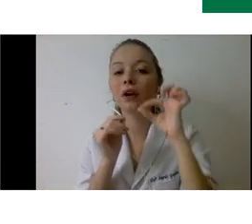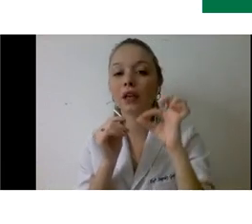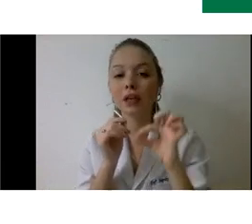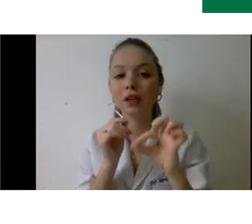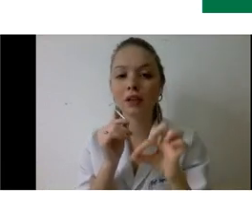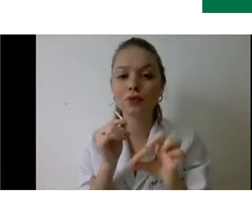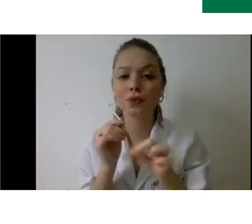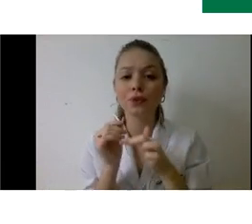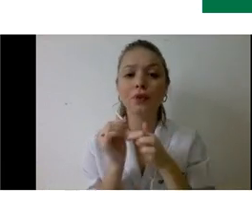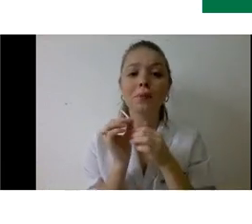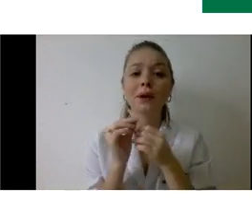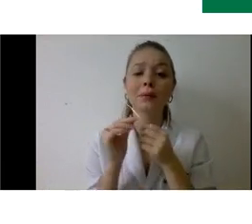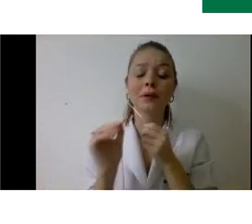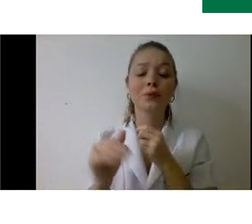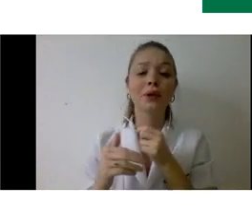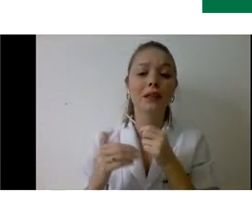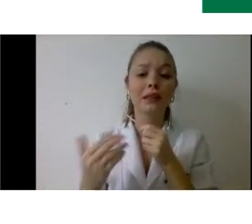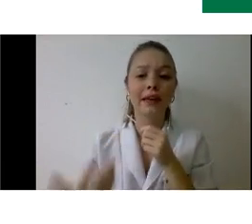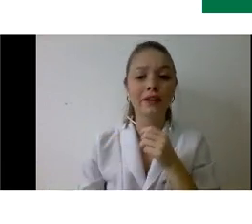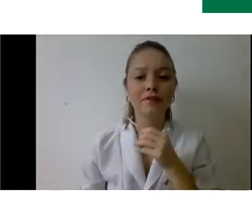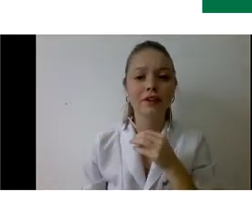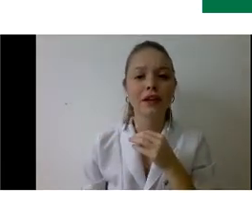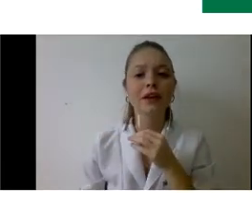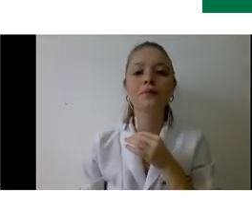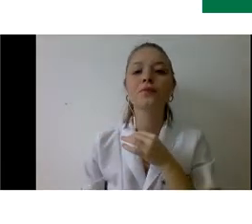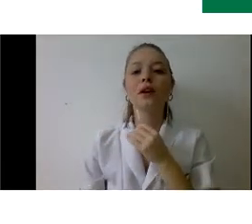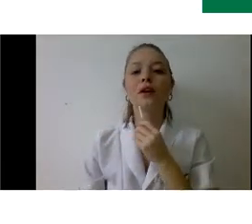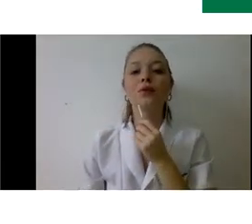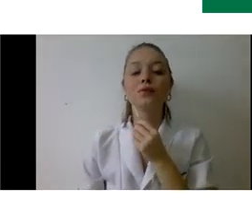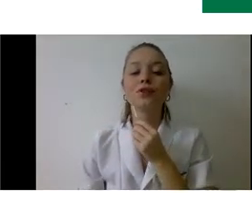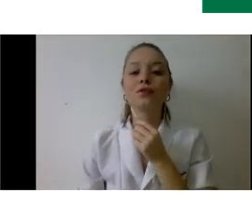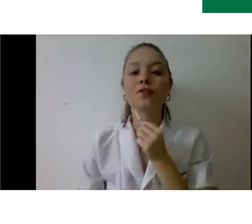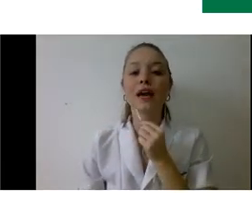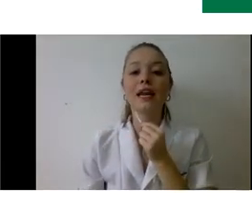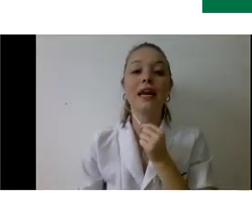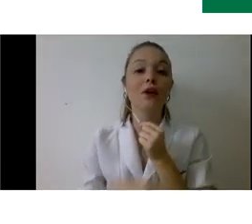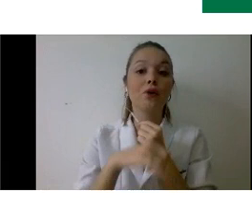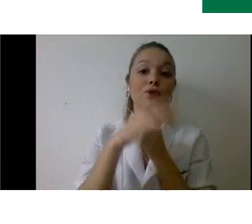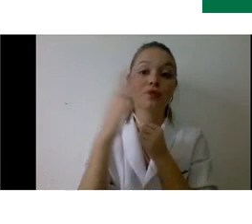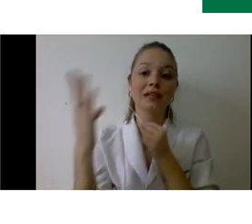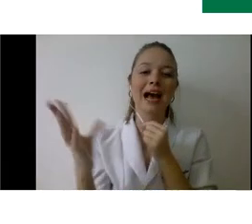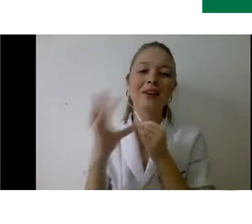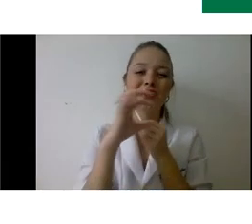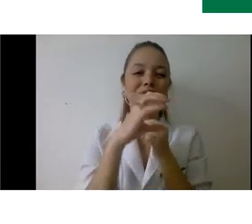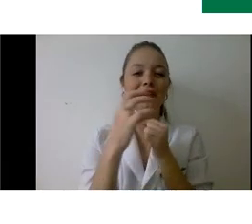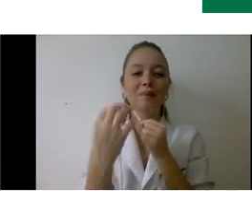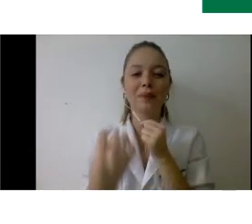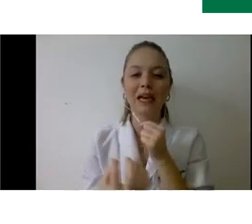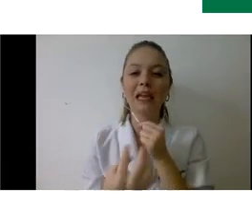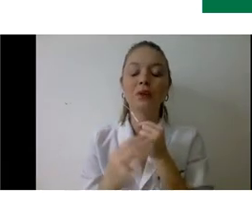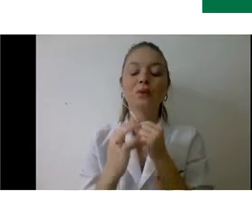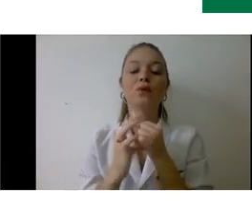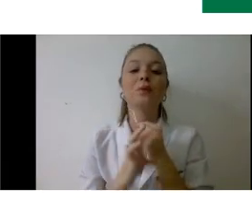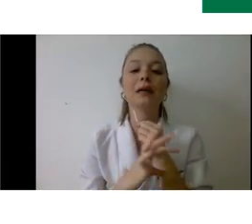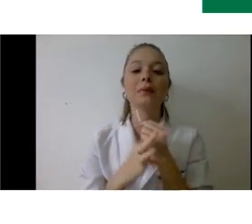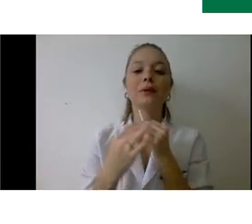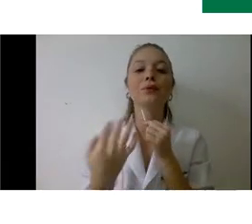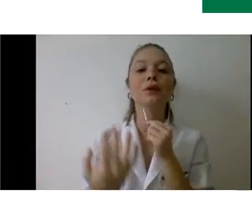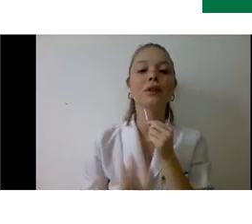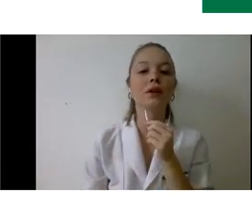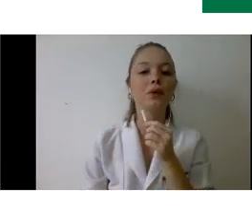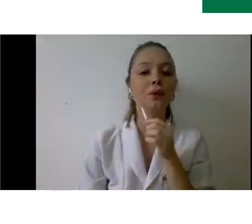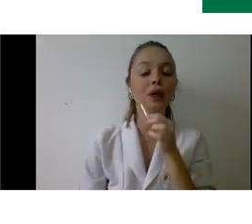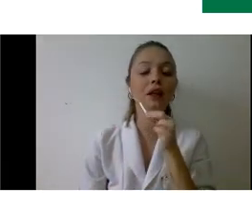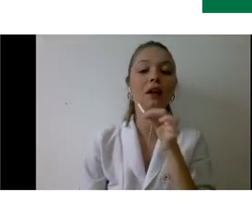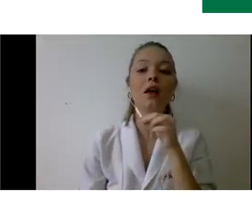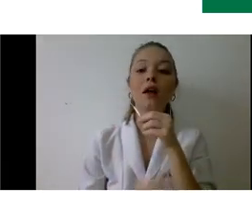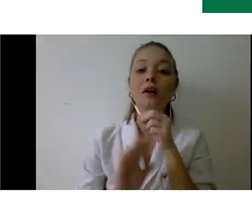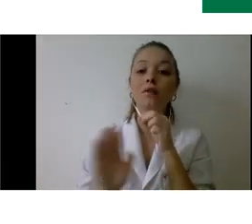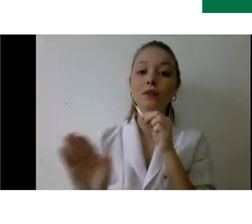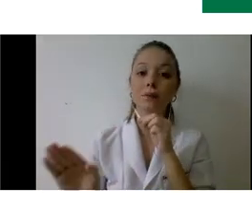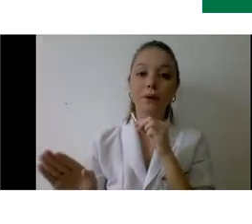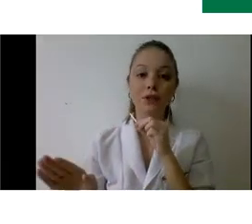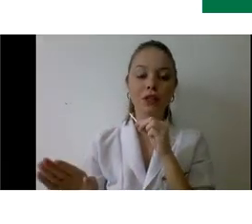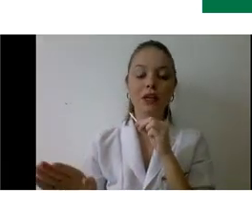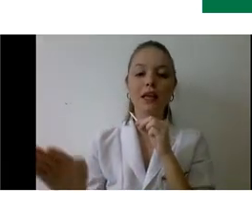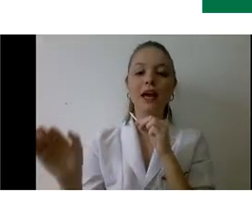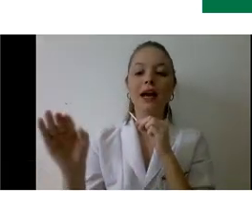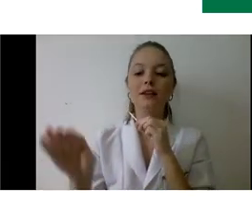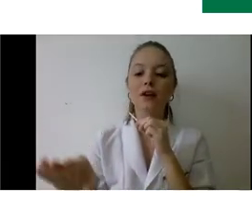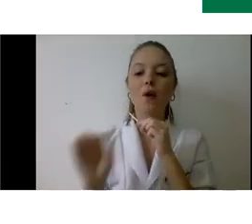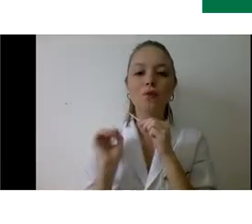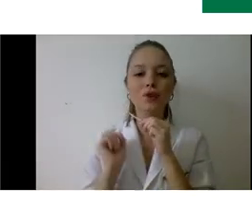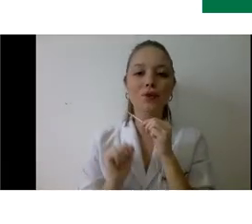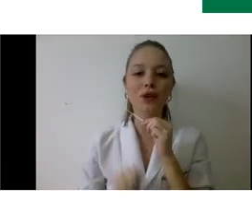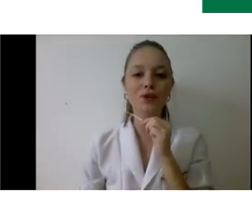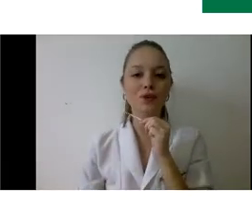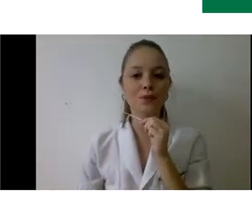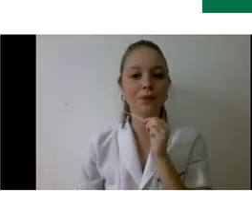for menor que isso, e for uma queimadura leve, né? Não tiver necrosado, tiver preto, for uma queimadura tranquila, você pode